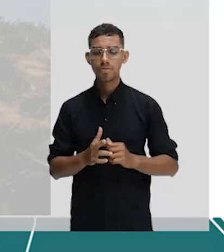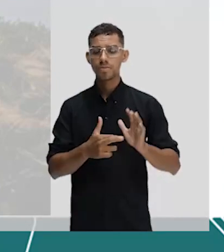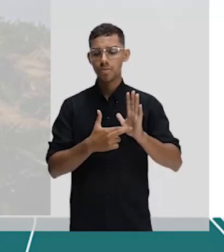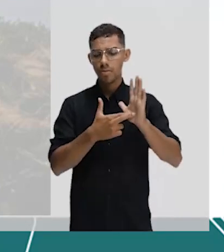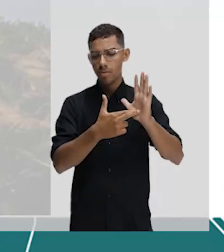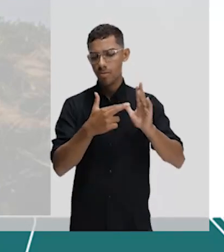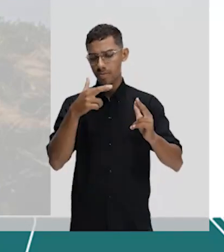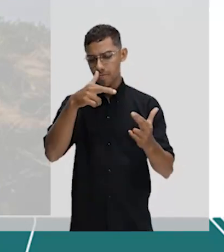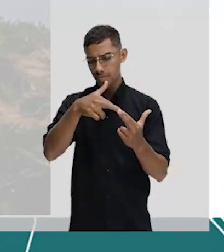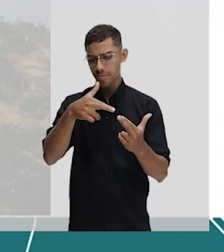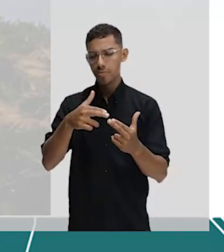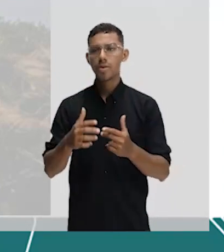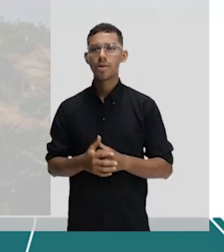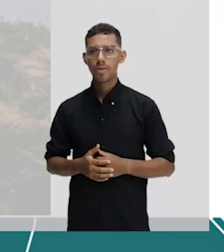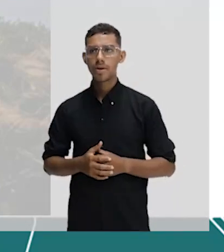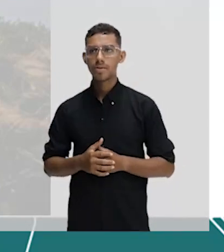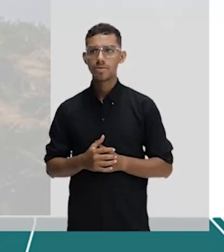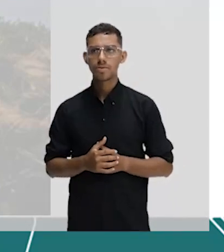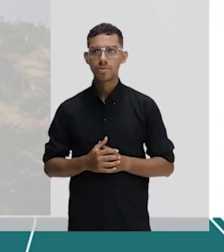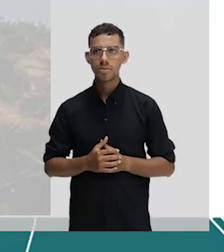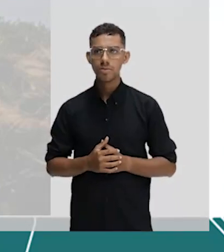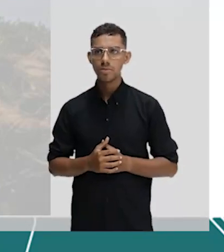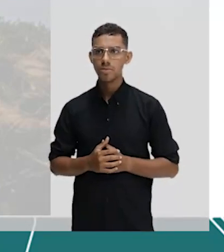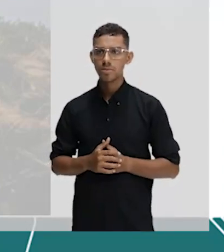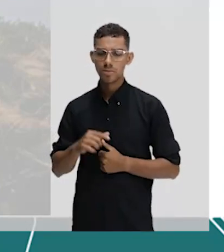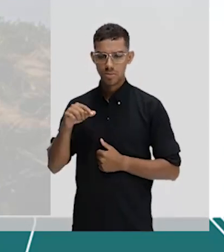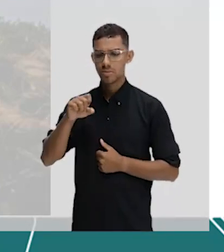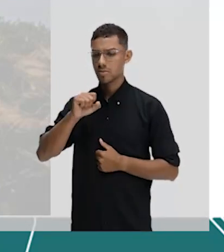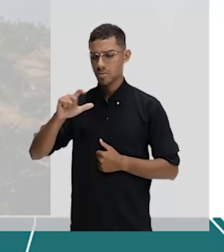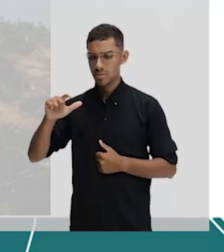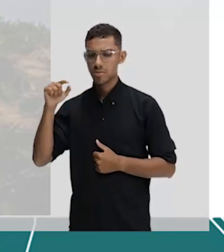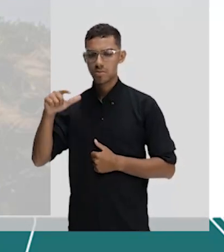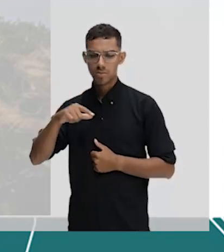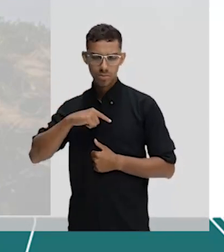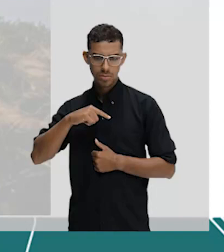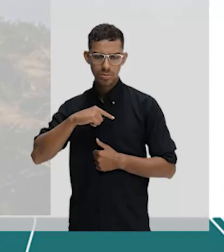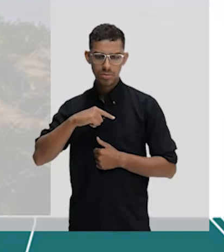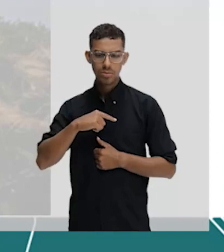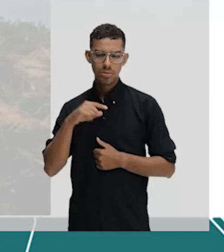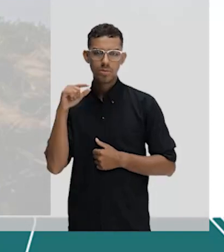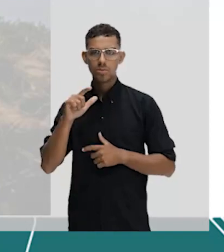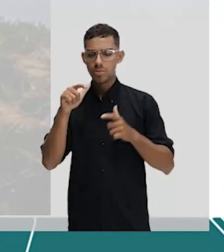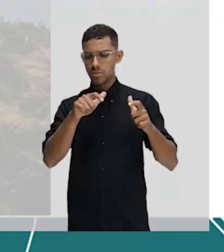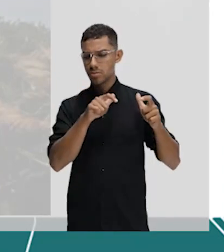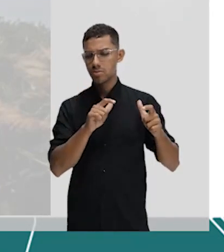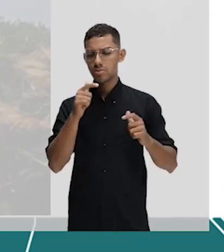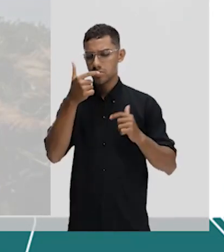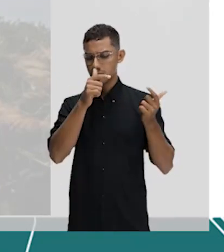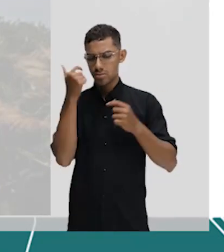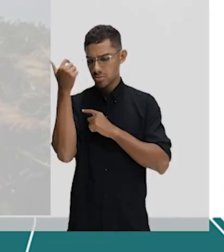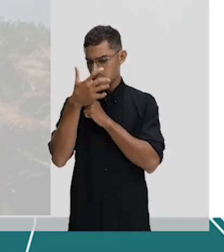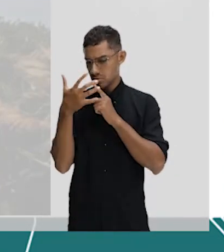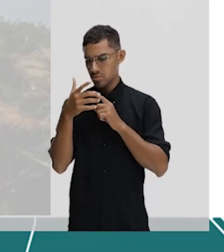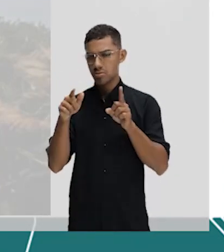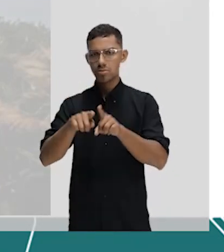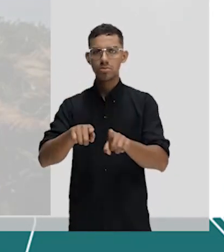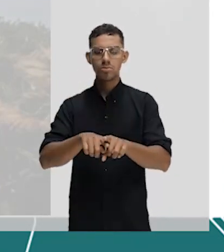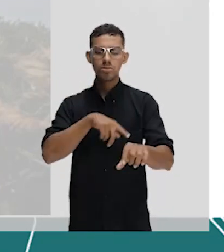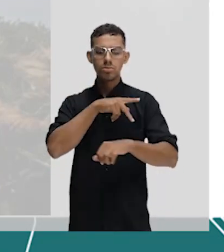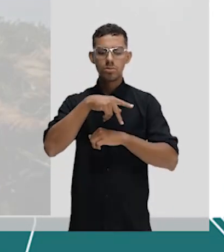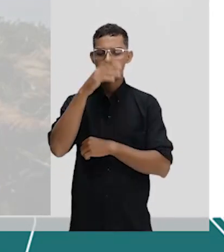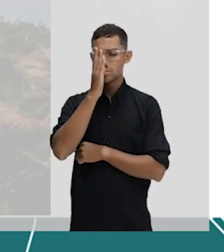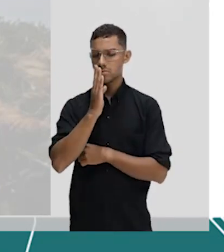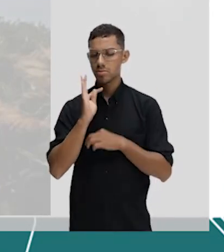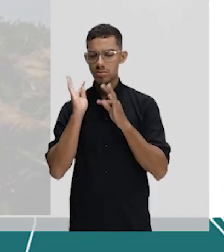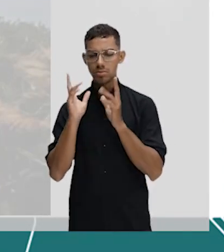referenciar a dê a César o que é de César. O Teatro do SESC aqui em São Luís já tem, sem falar em outros locais de eventos, mas também no país inteiro. Você pode